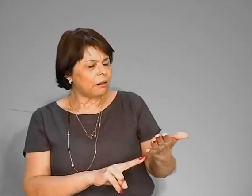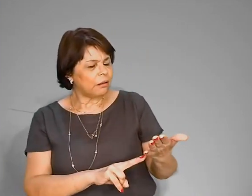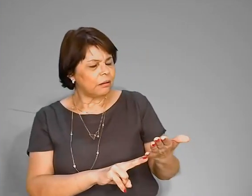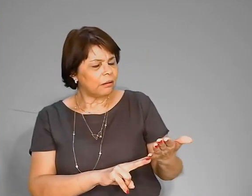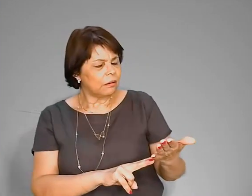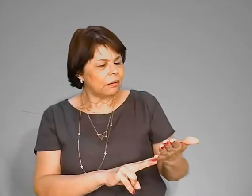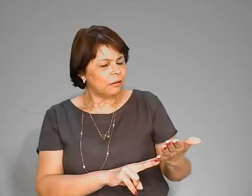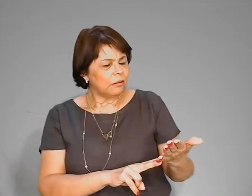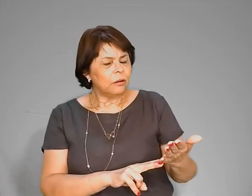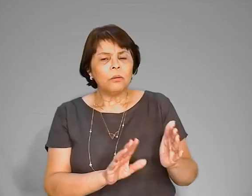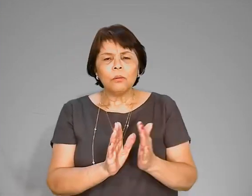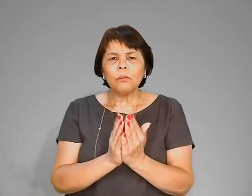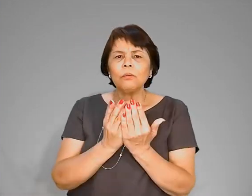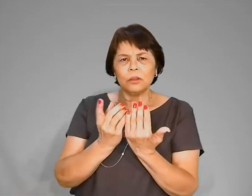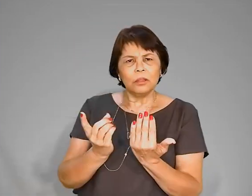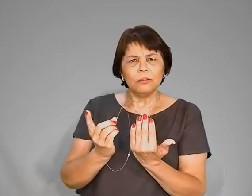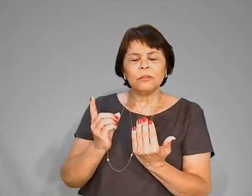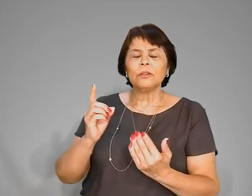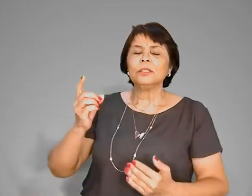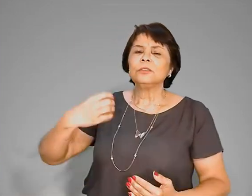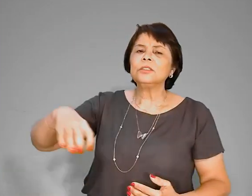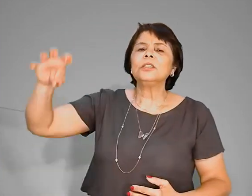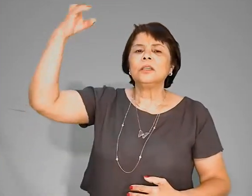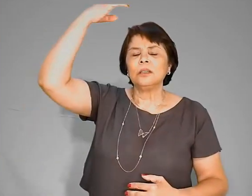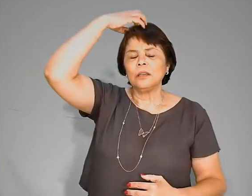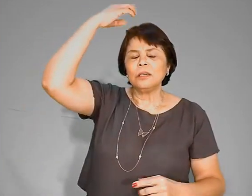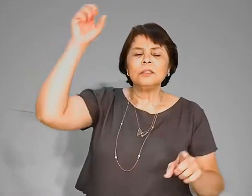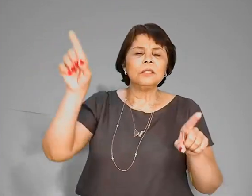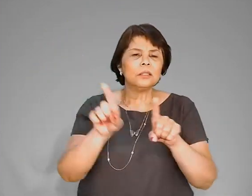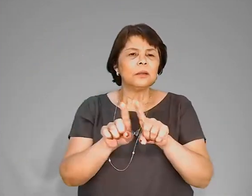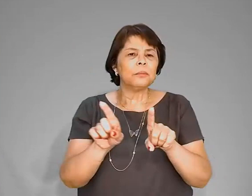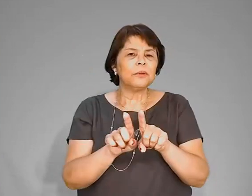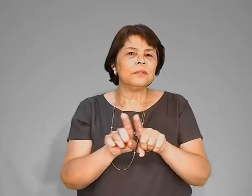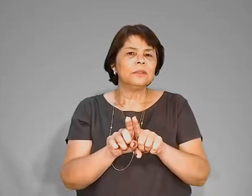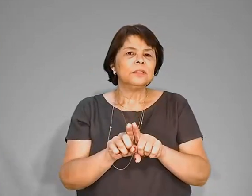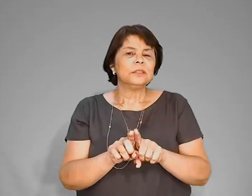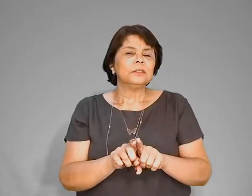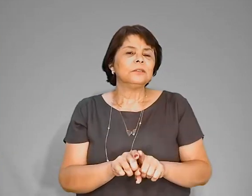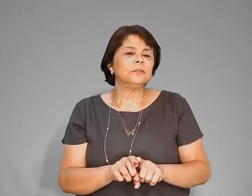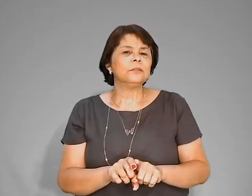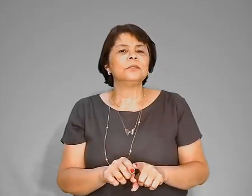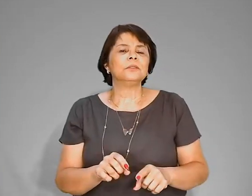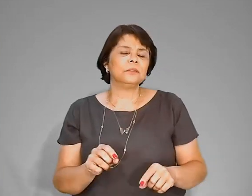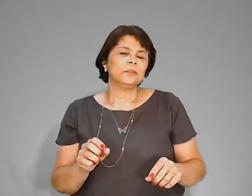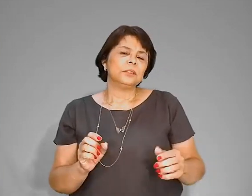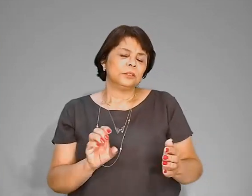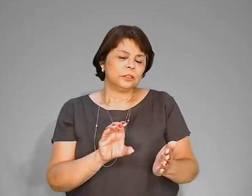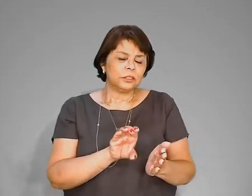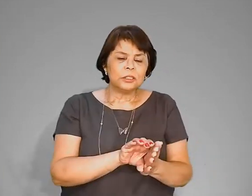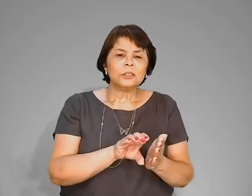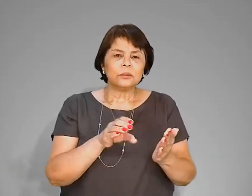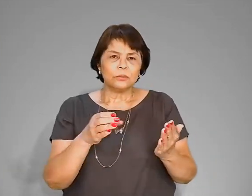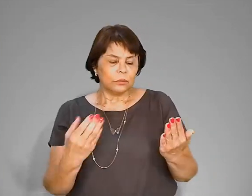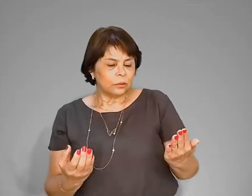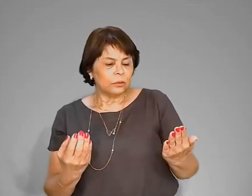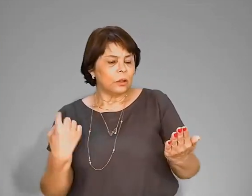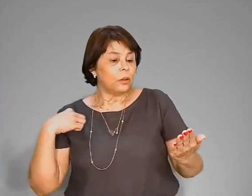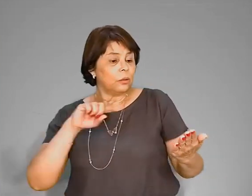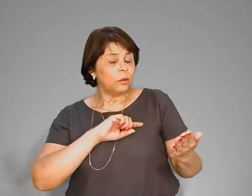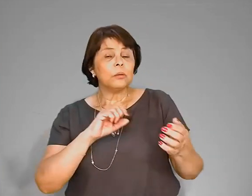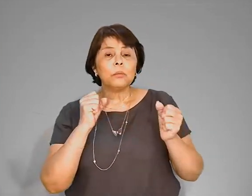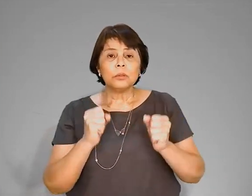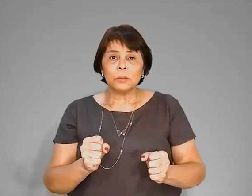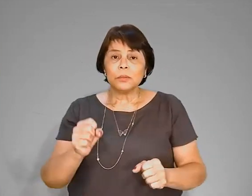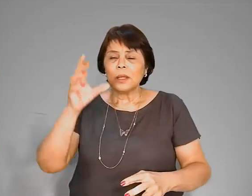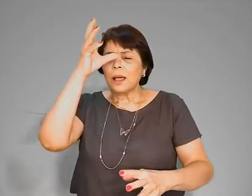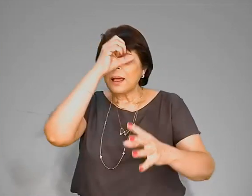construído, detalhes, até detalhes, por exemplo, ramos de uva em ouro colocados lá